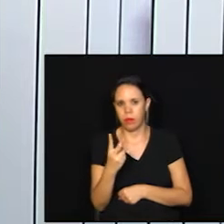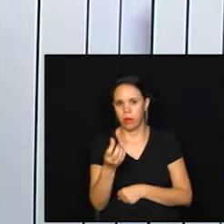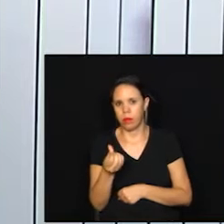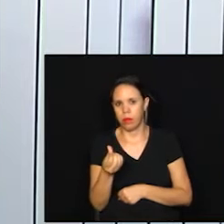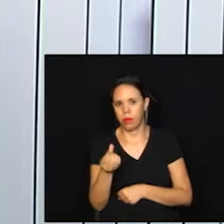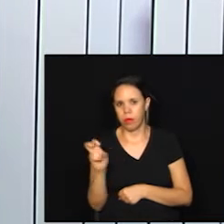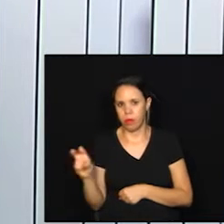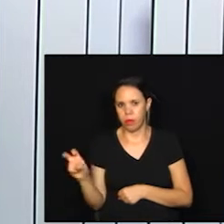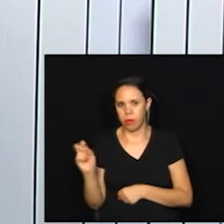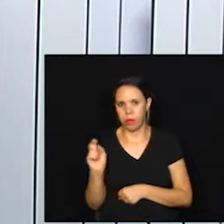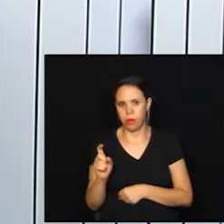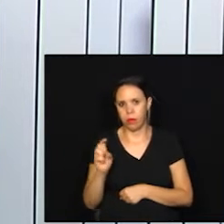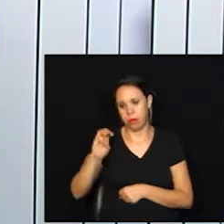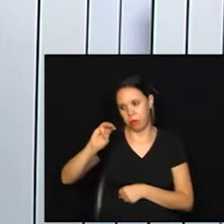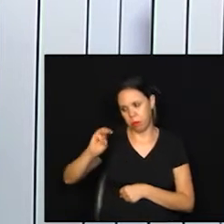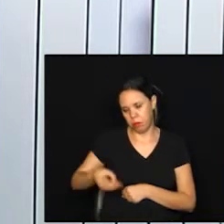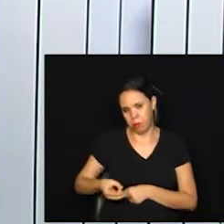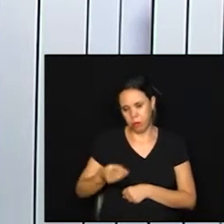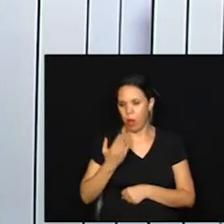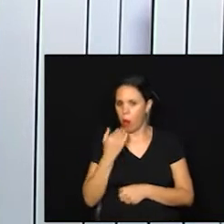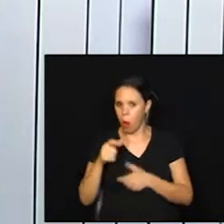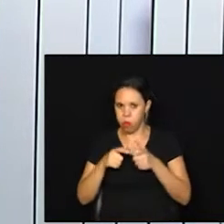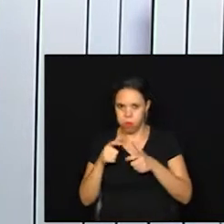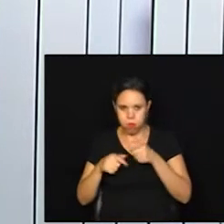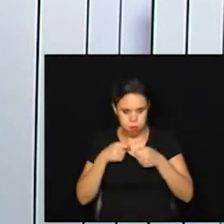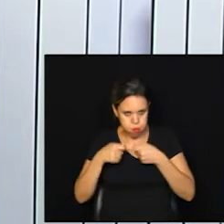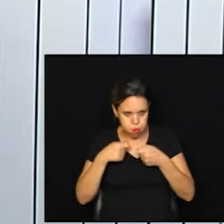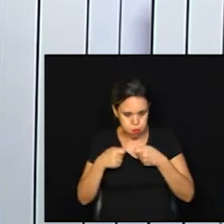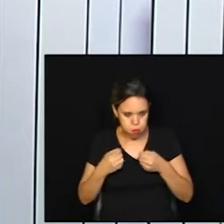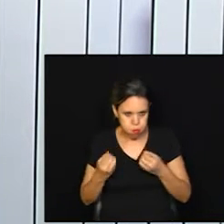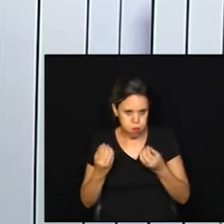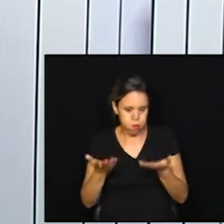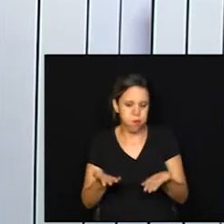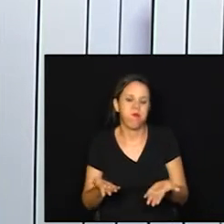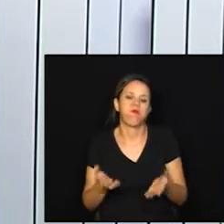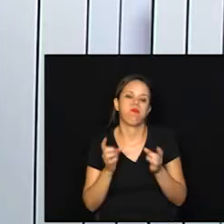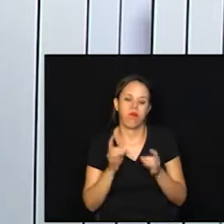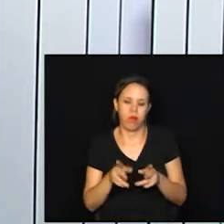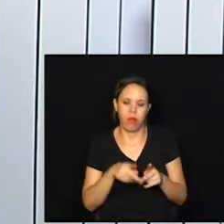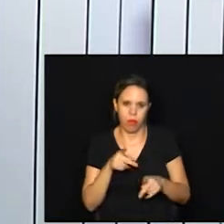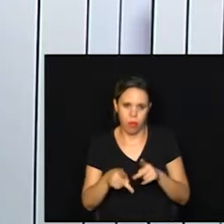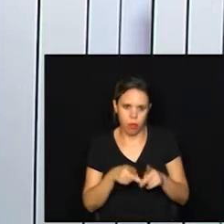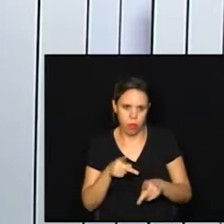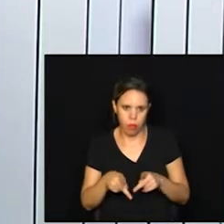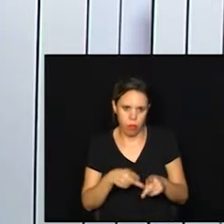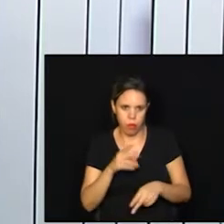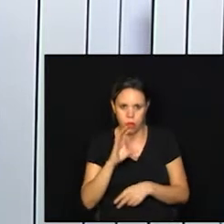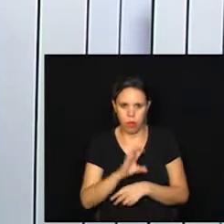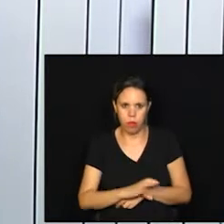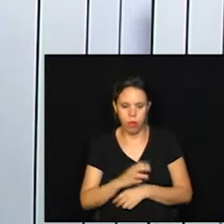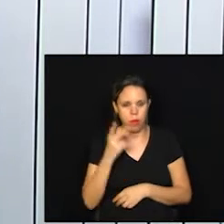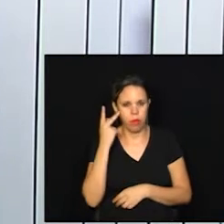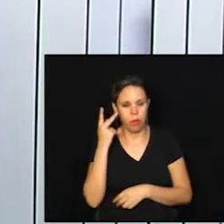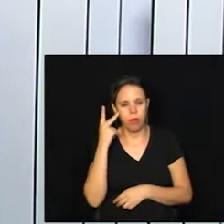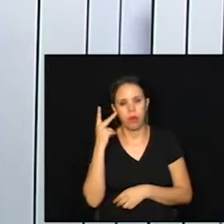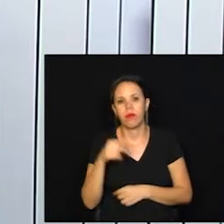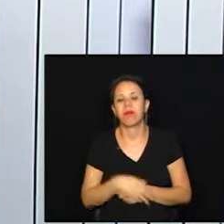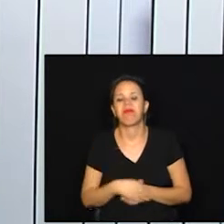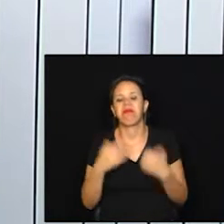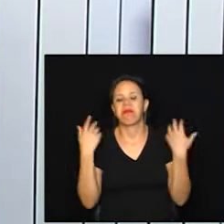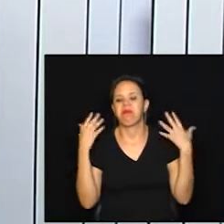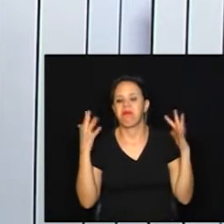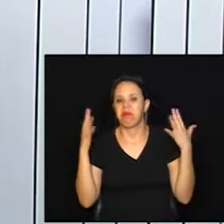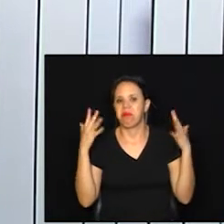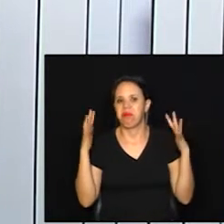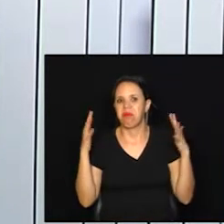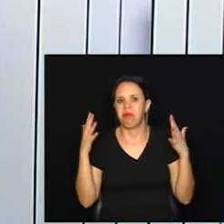265 milhões de refeições já foram oferecidos aos cidadãos paulistas. Então, parabéns